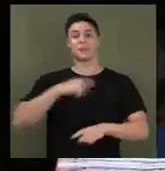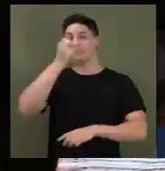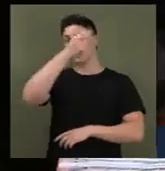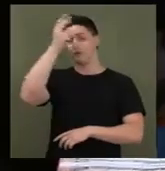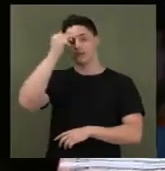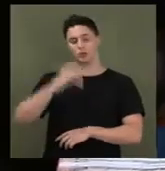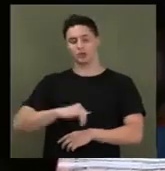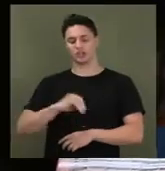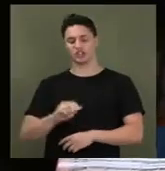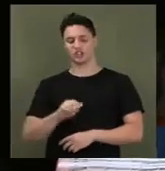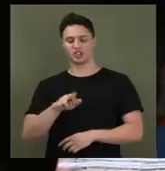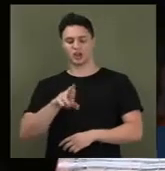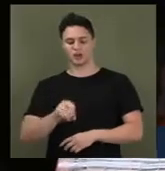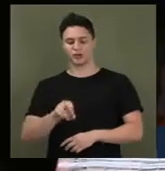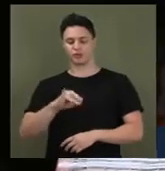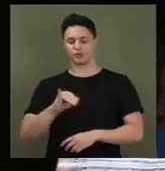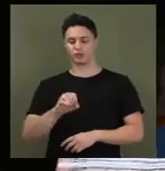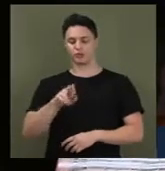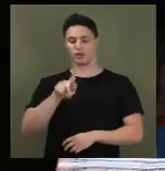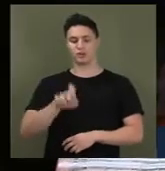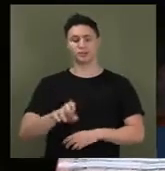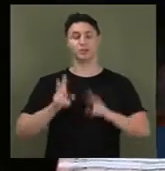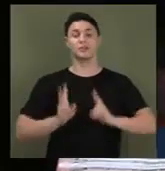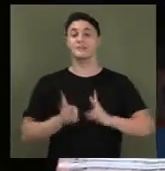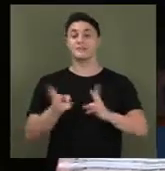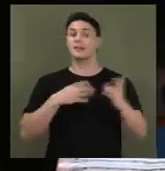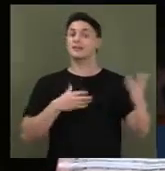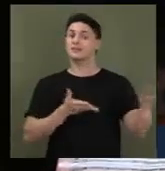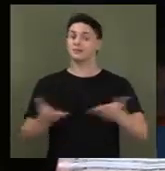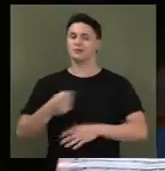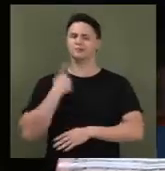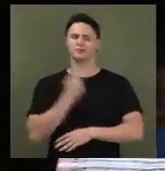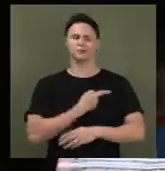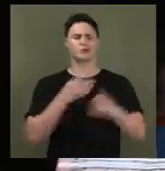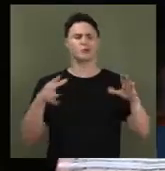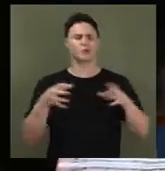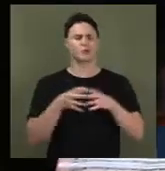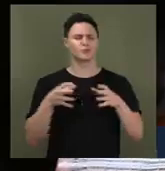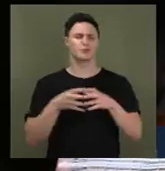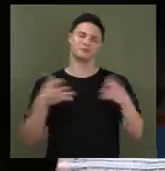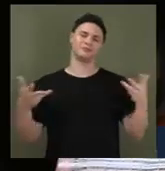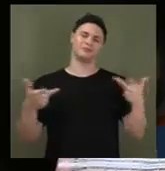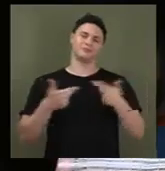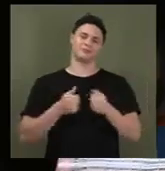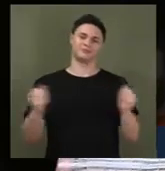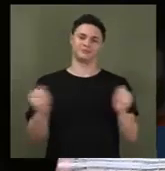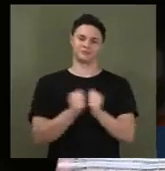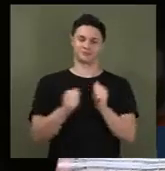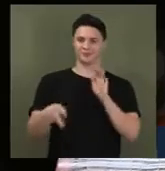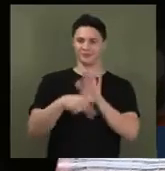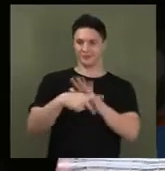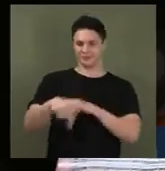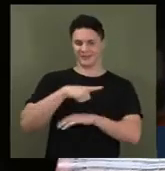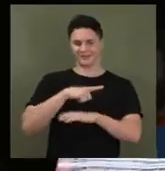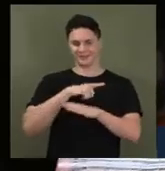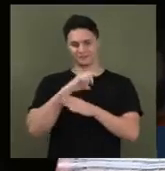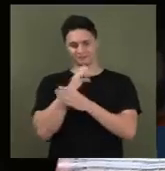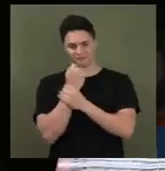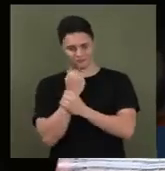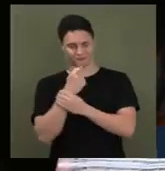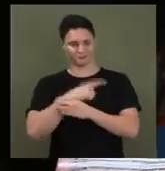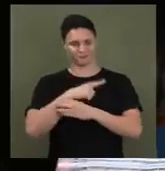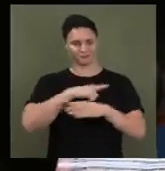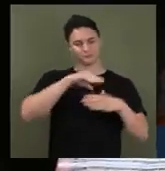Jorge, quem sempre nos recebeu com toda a sua equipe, inclusive assegurando o